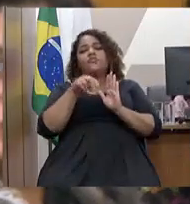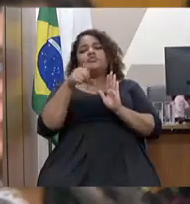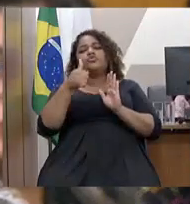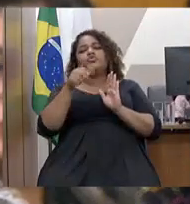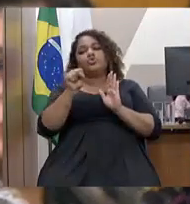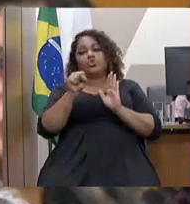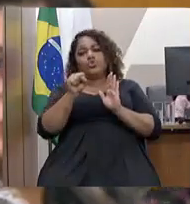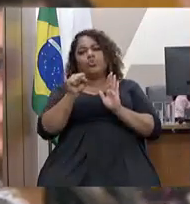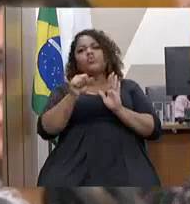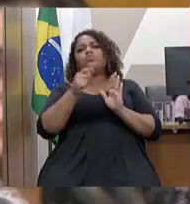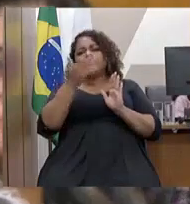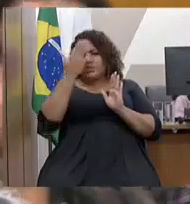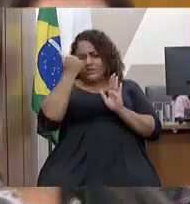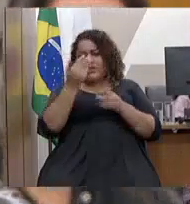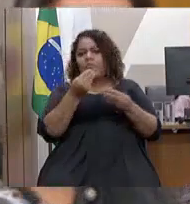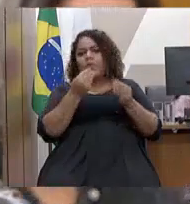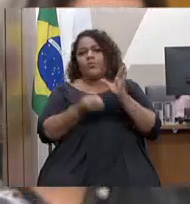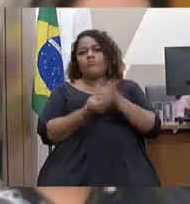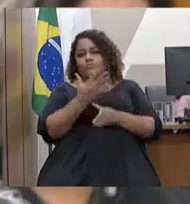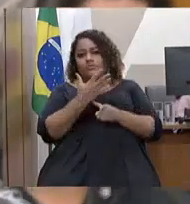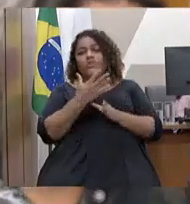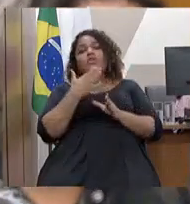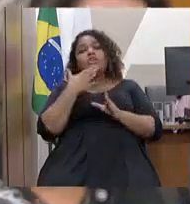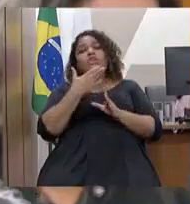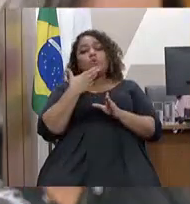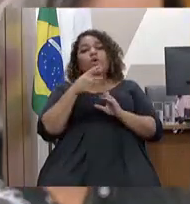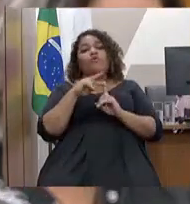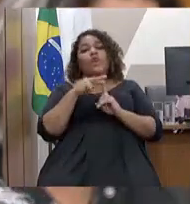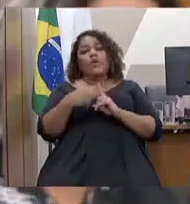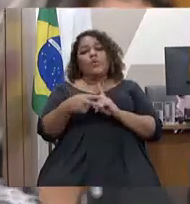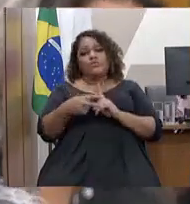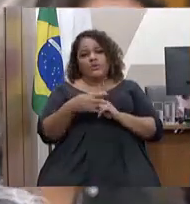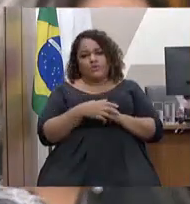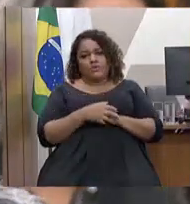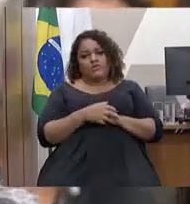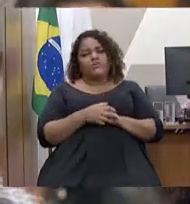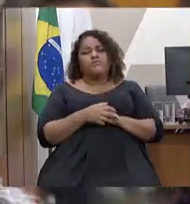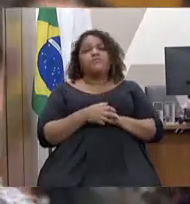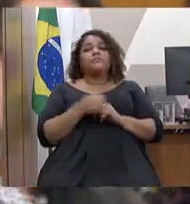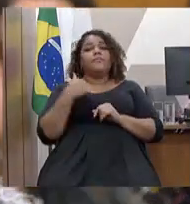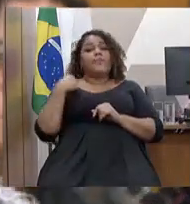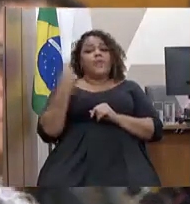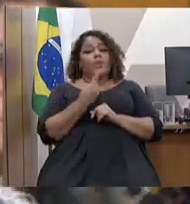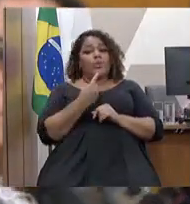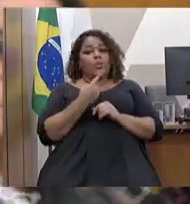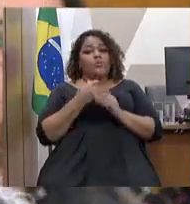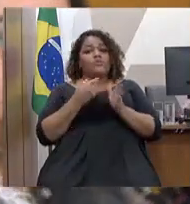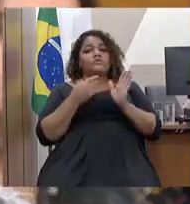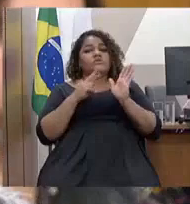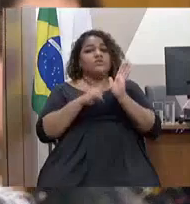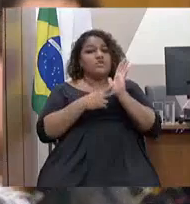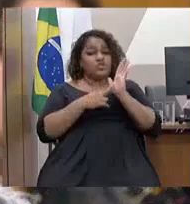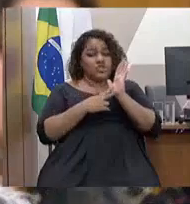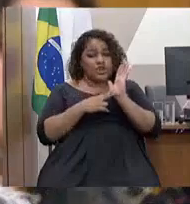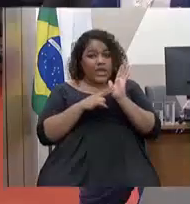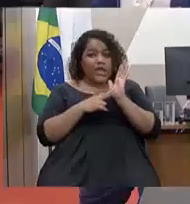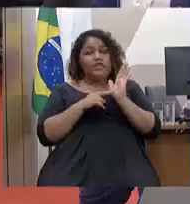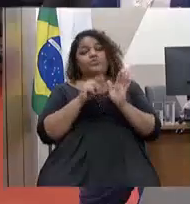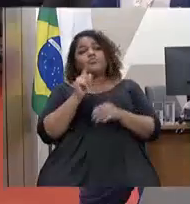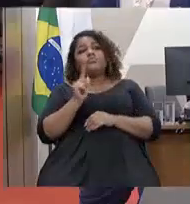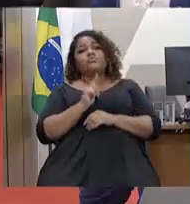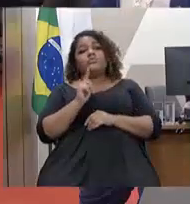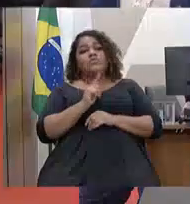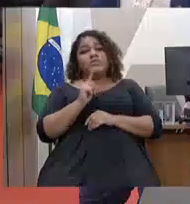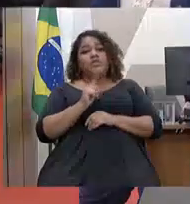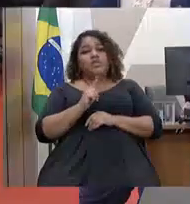dela aplicado nós quando nós chegamos ao sindicato nós chegamos a ter acidentes fatais com quase